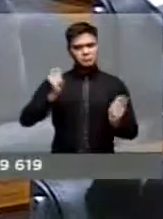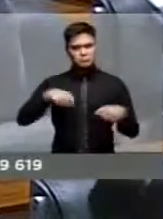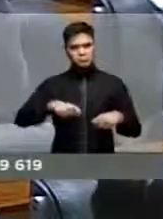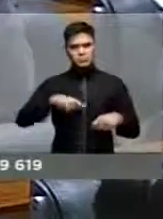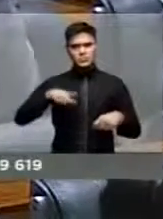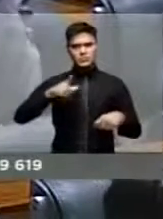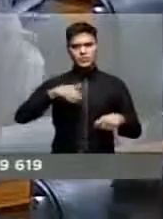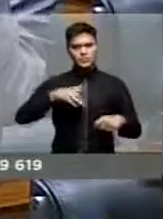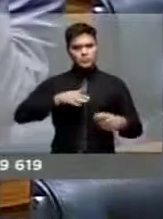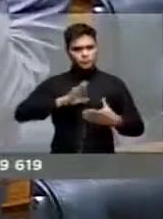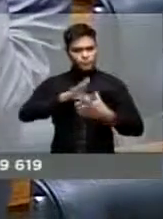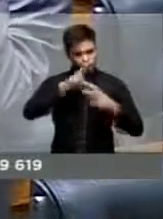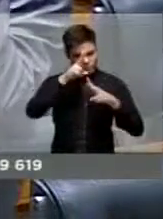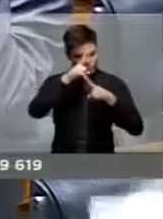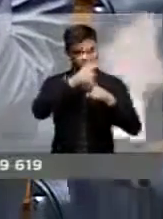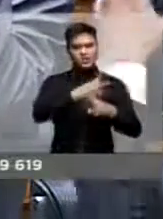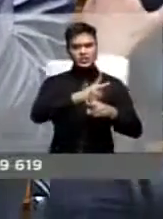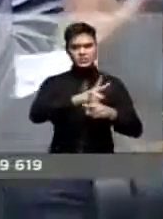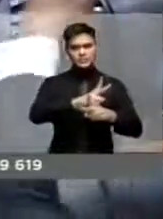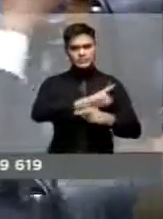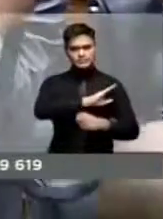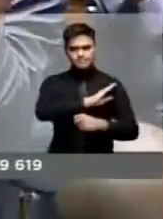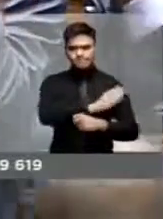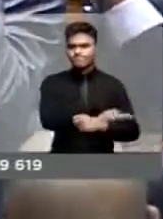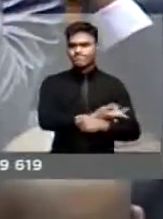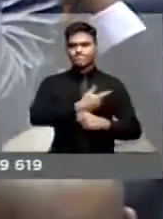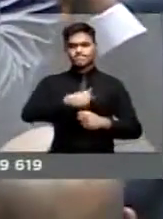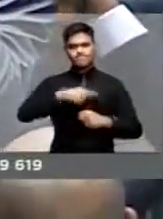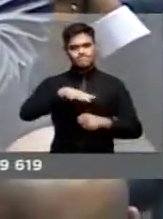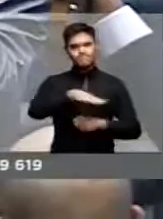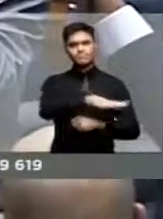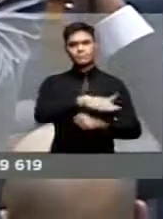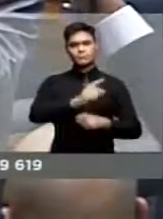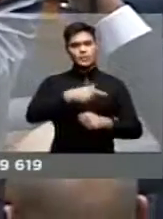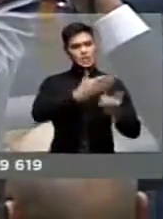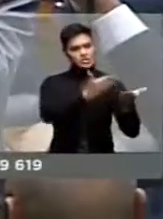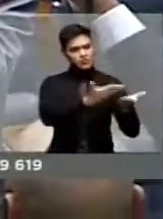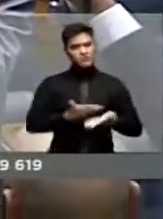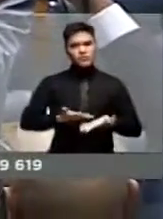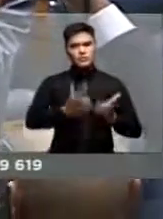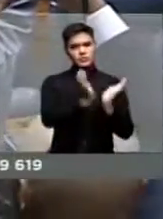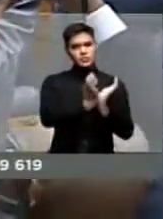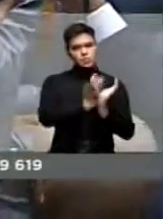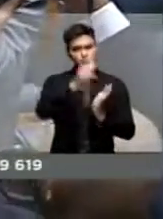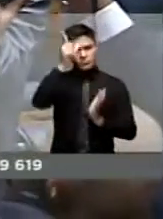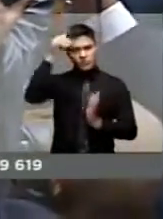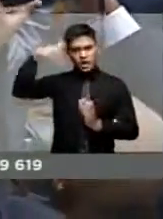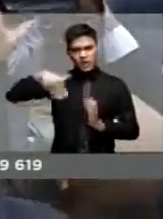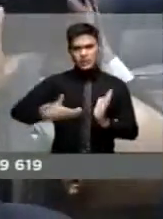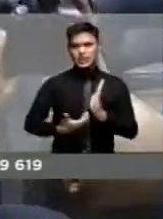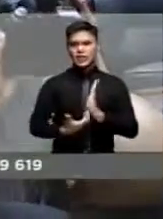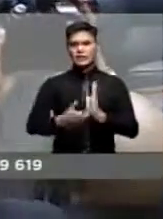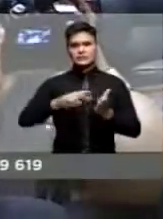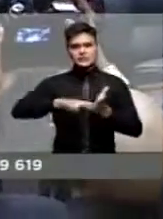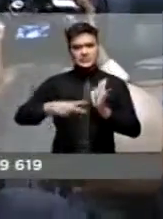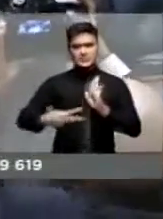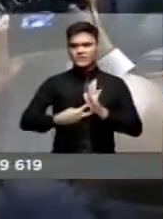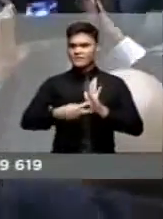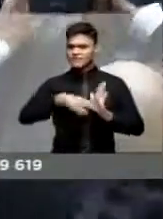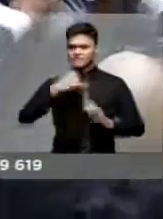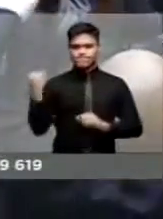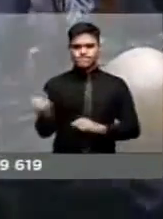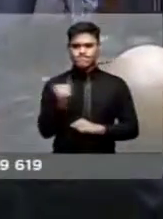no processo de fortalecimento. E essa visita dos parlamentares aqui nesta casa é um pilar